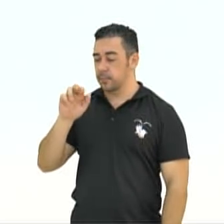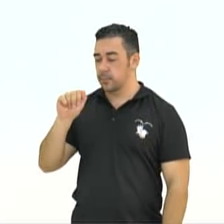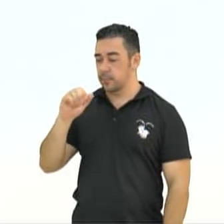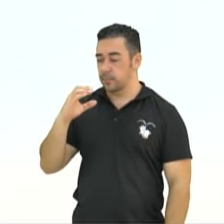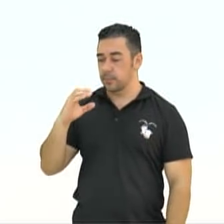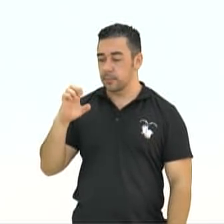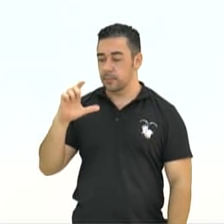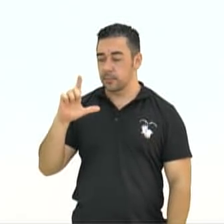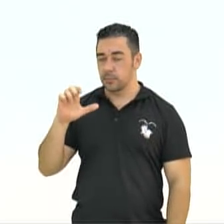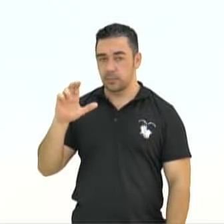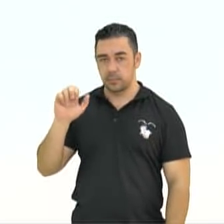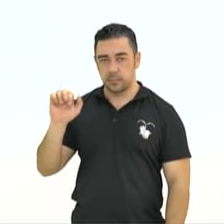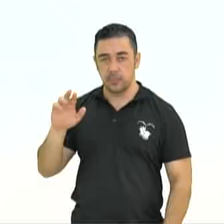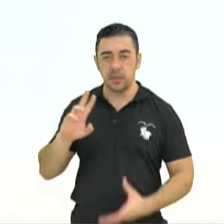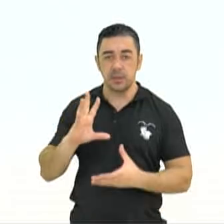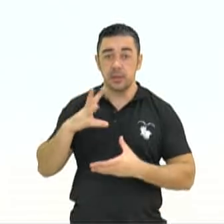intra?